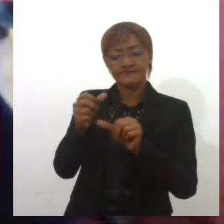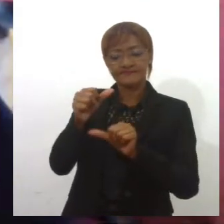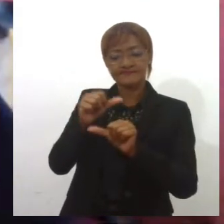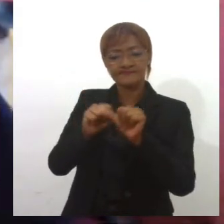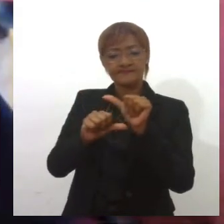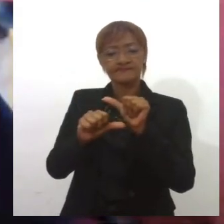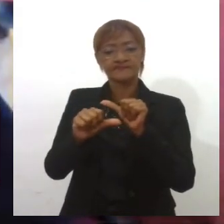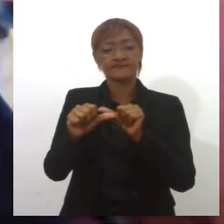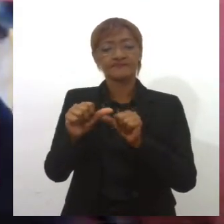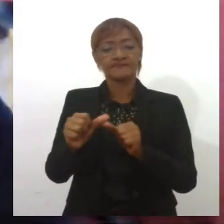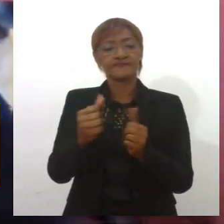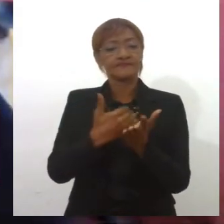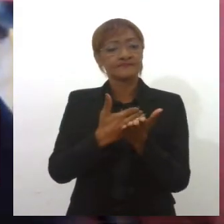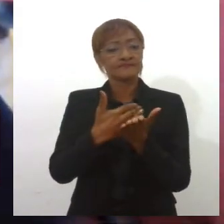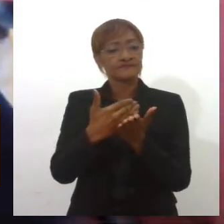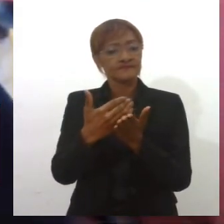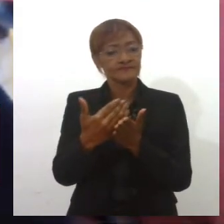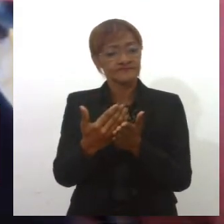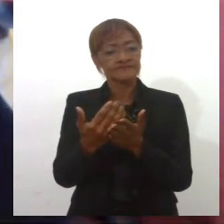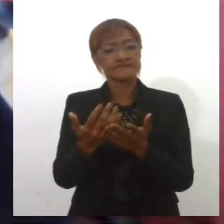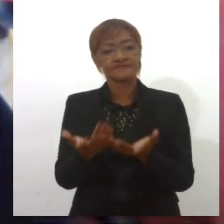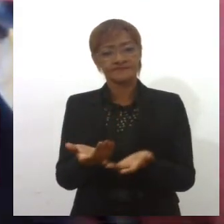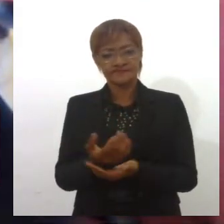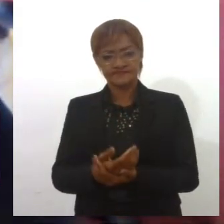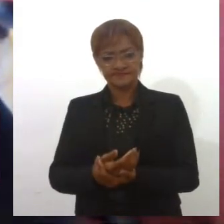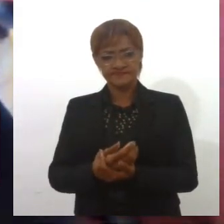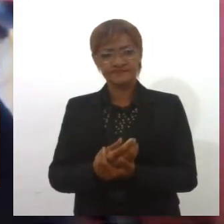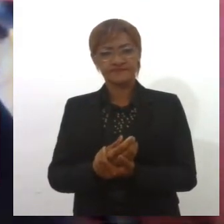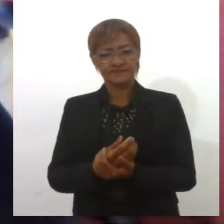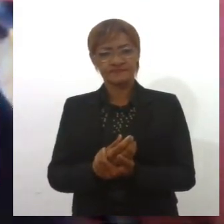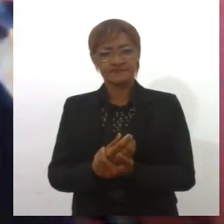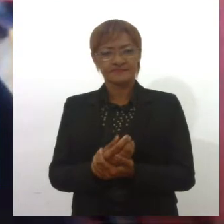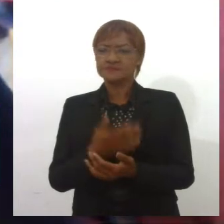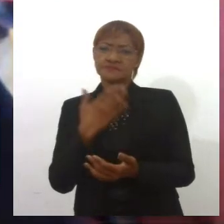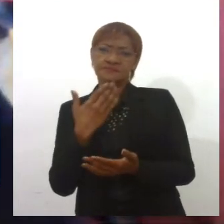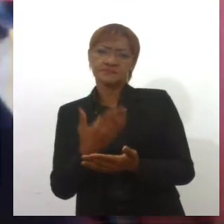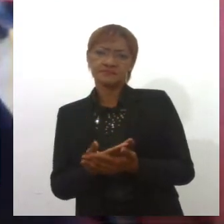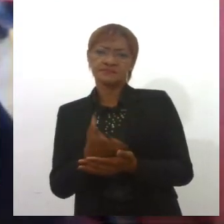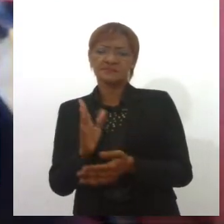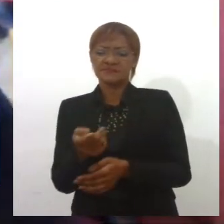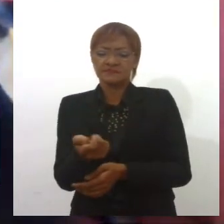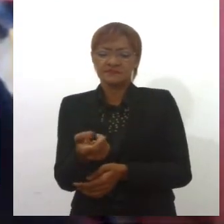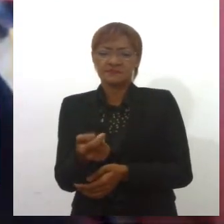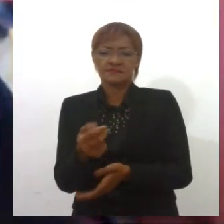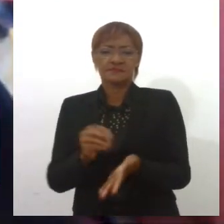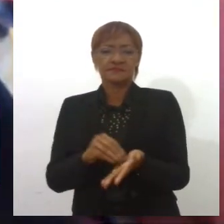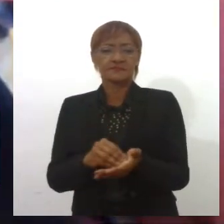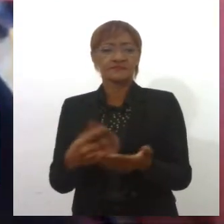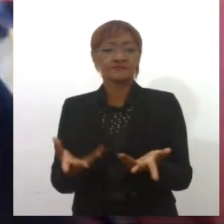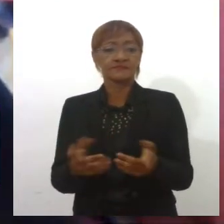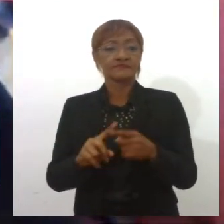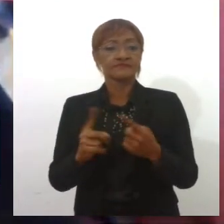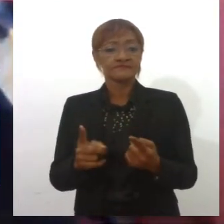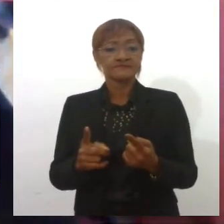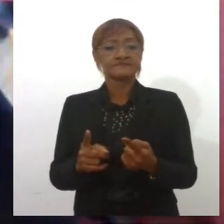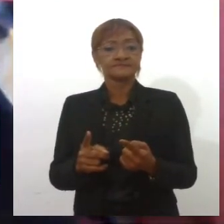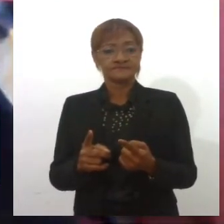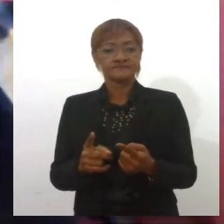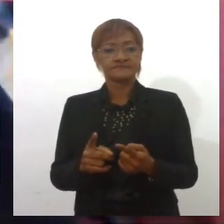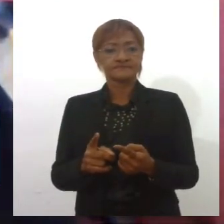né, que aos olhos assim, contemporâneos pode parecer, nossa, mas é muito pouco ainda, né? Mas foi